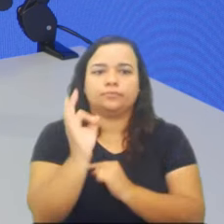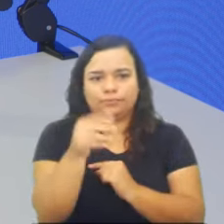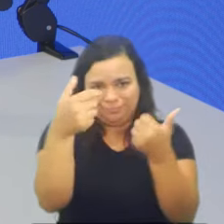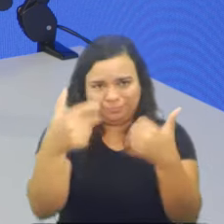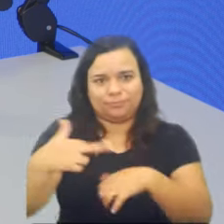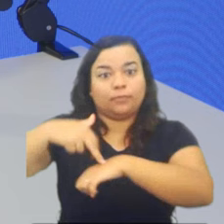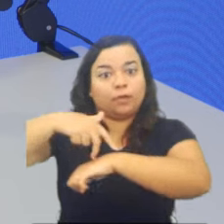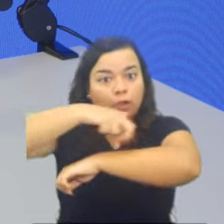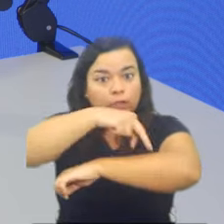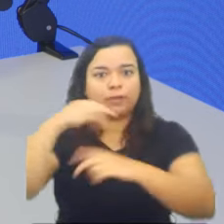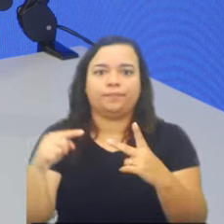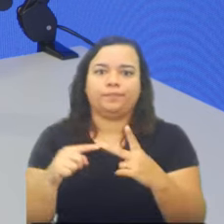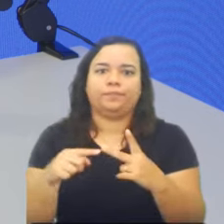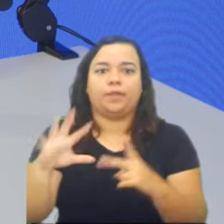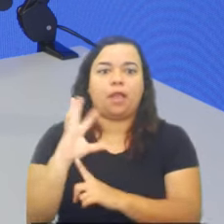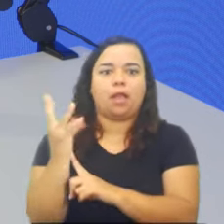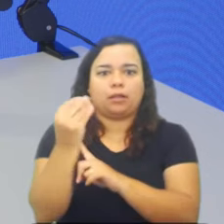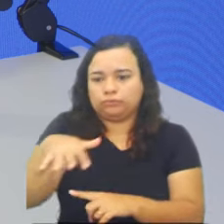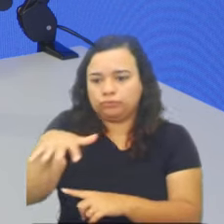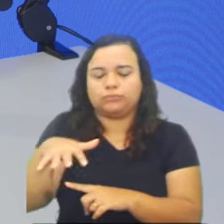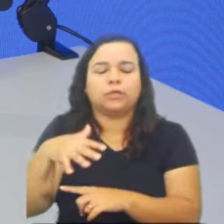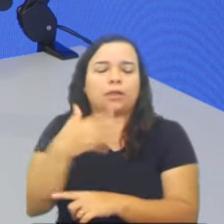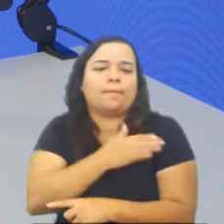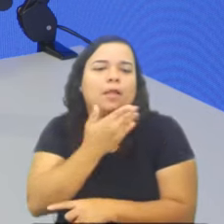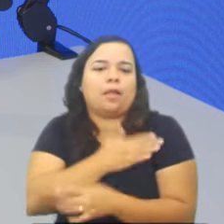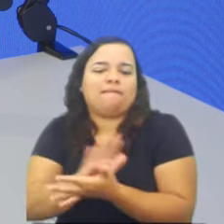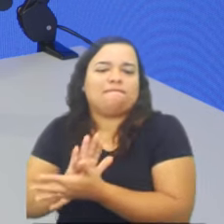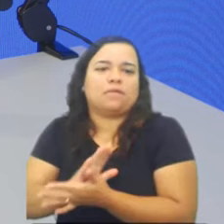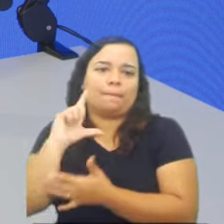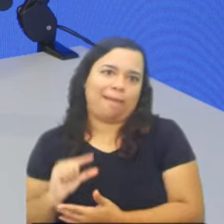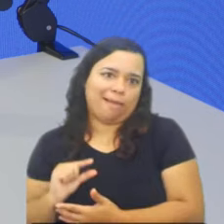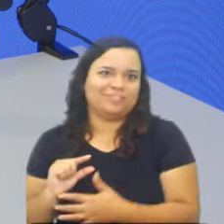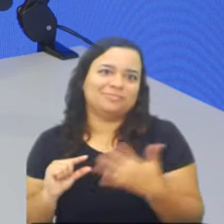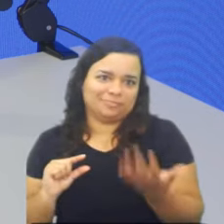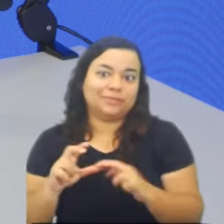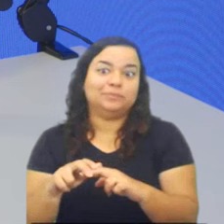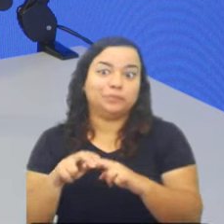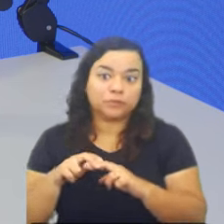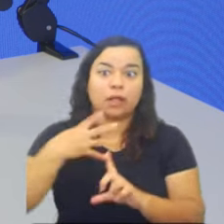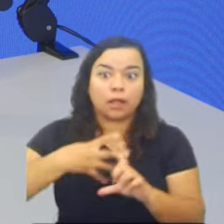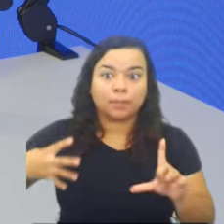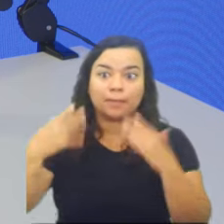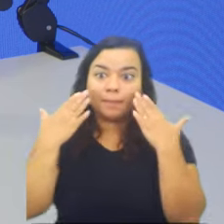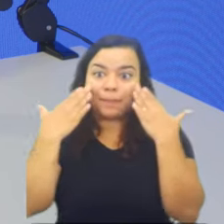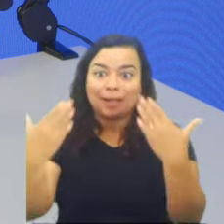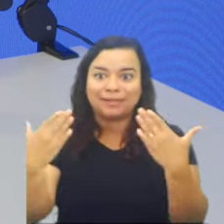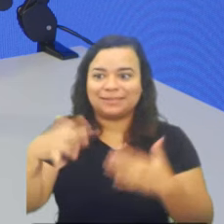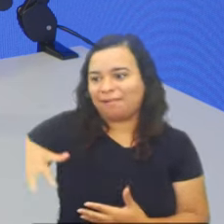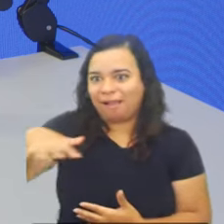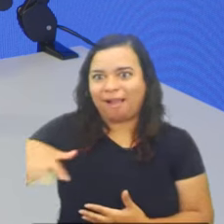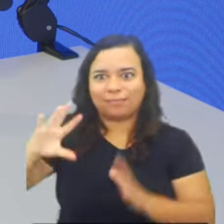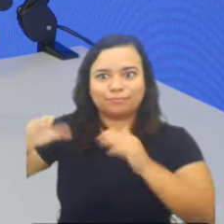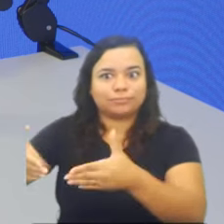realmente era isso era moda era um azar onde havia menos preconceito por isso que o os lgbts apareciam tanto